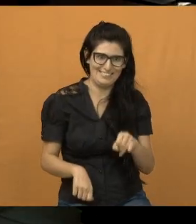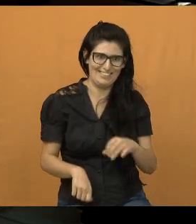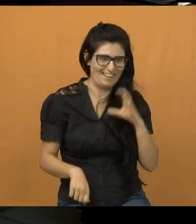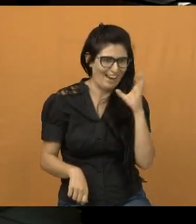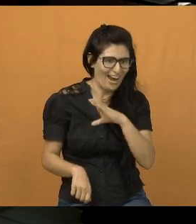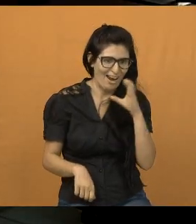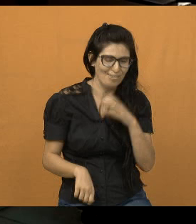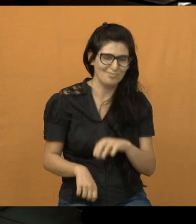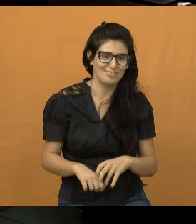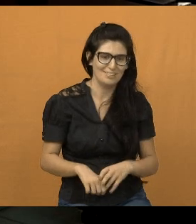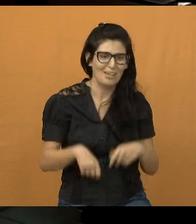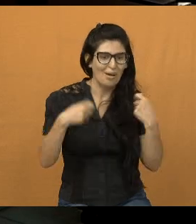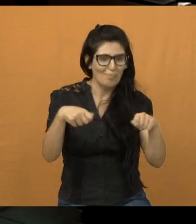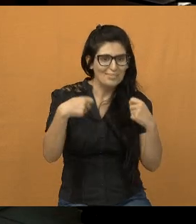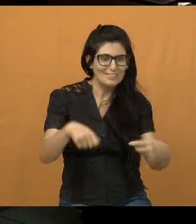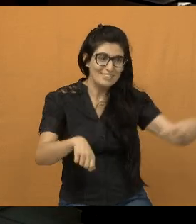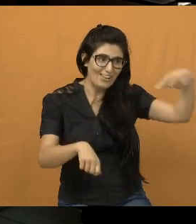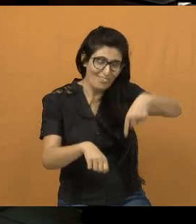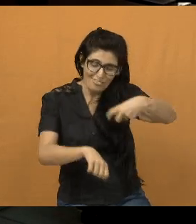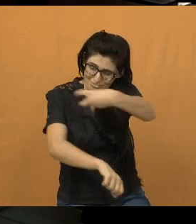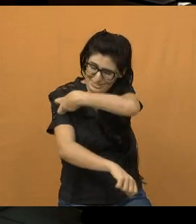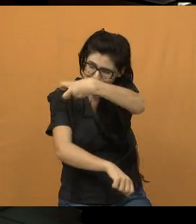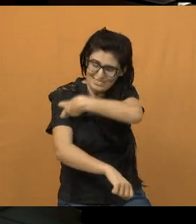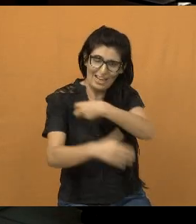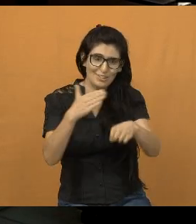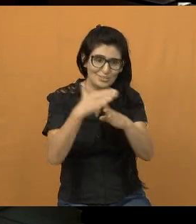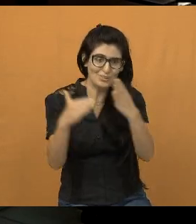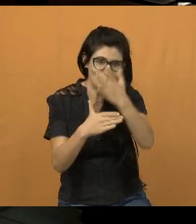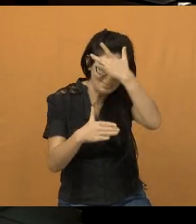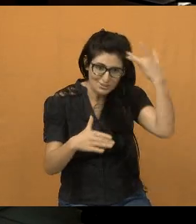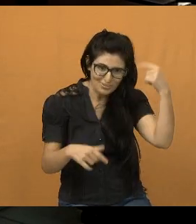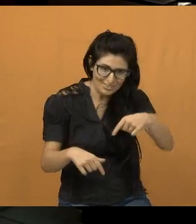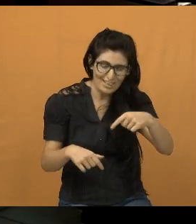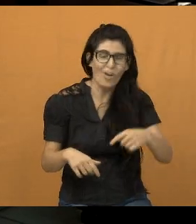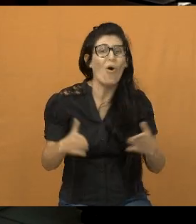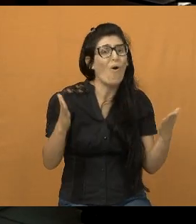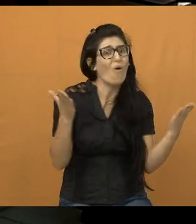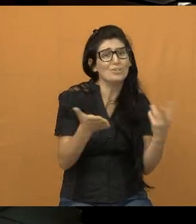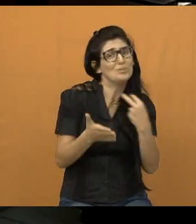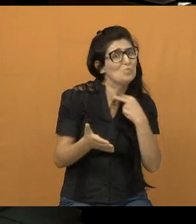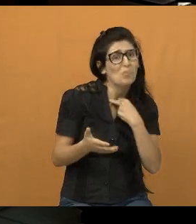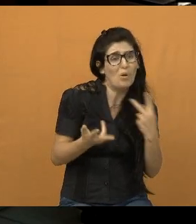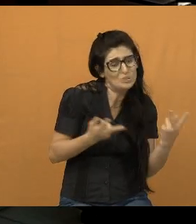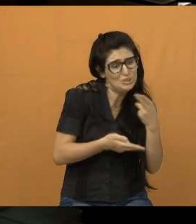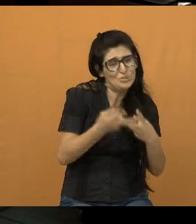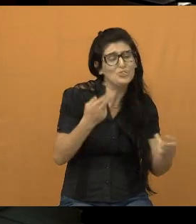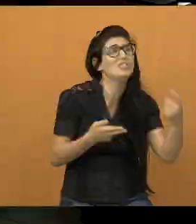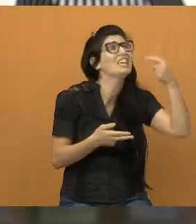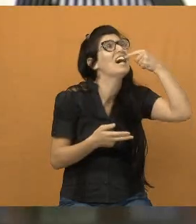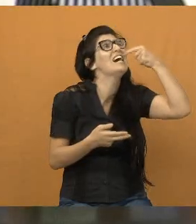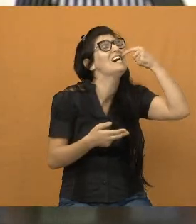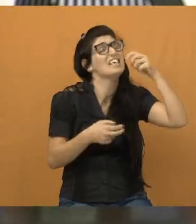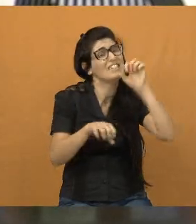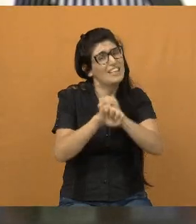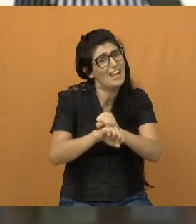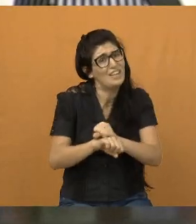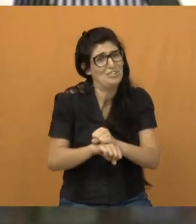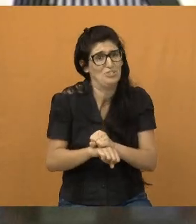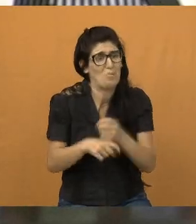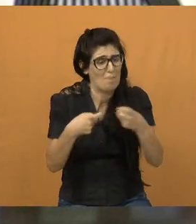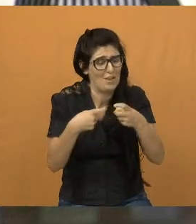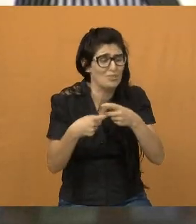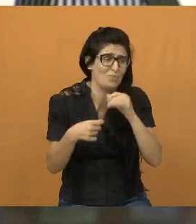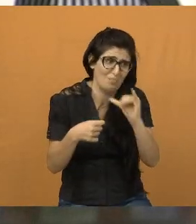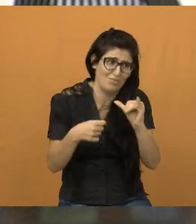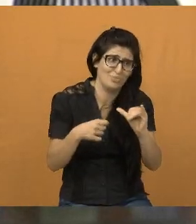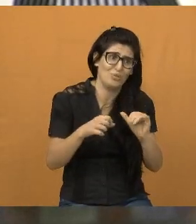aqui para casa. Aí já vacina todo mundo. Hoje eu não posso, porque eu vou fazer uma cirurgia dentária, então, a orientação médica não tomar por enquanto, mas